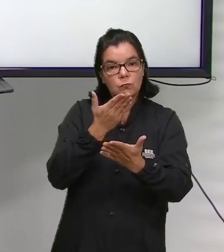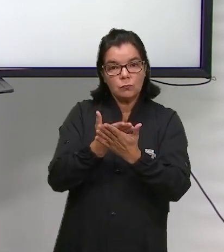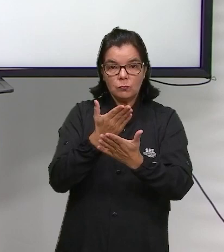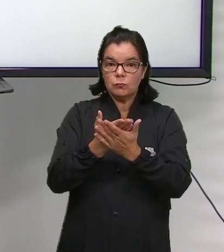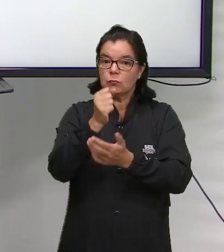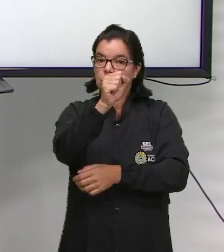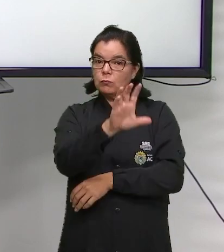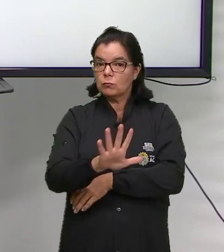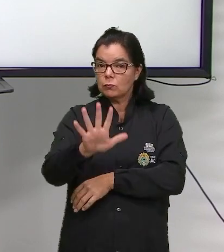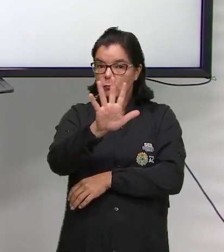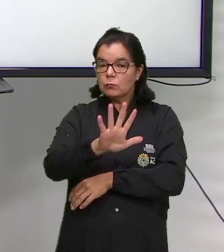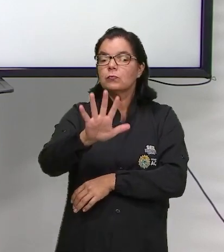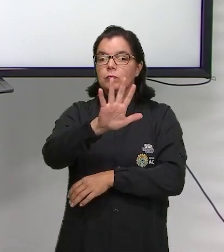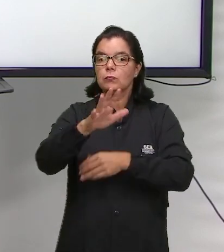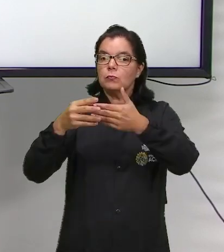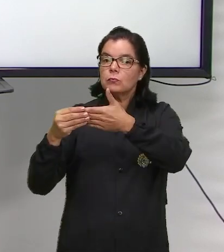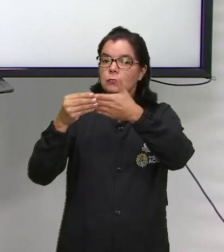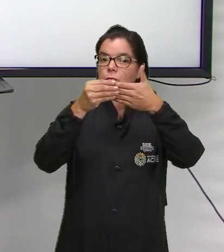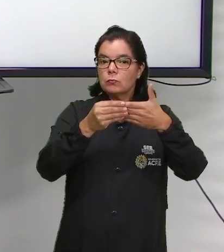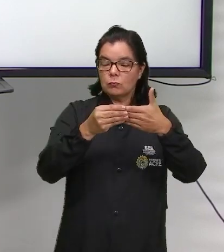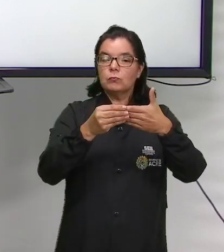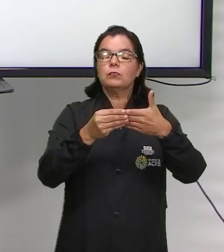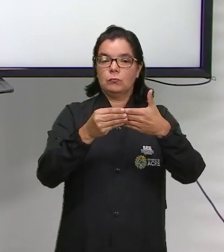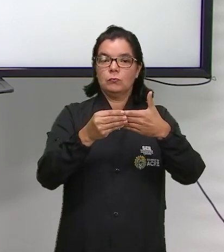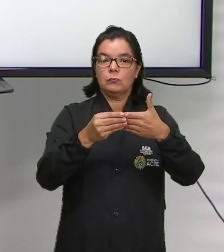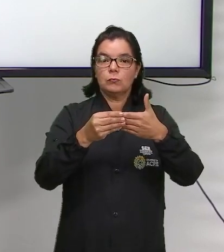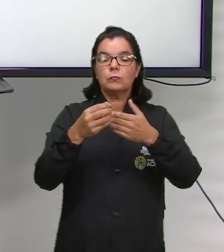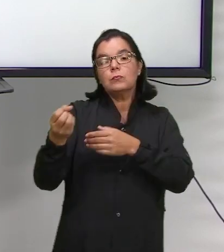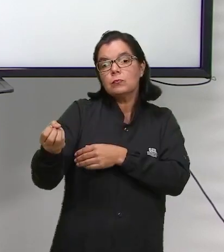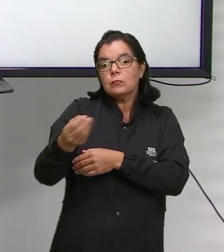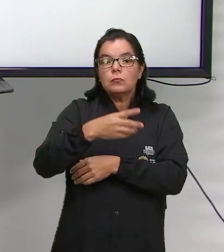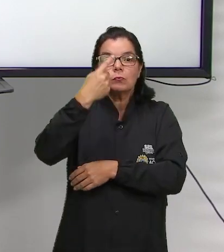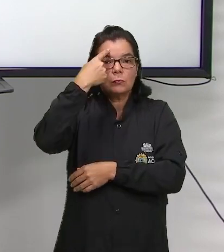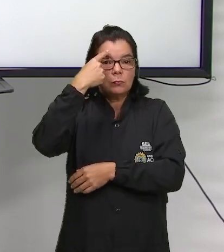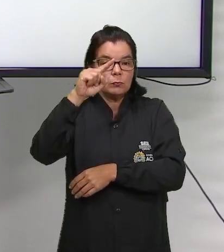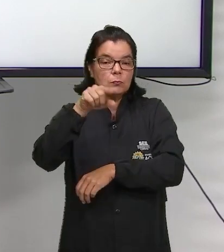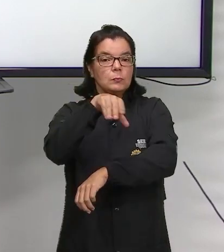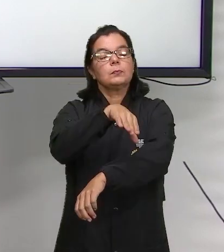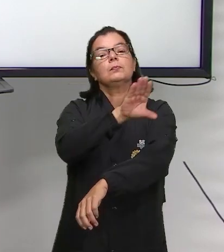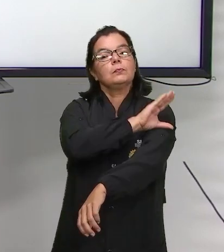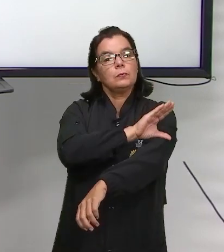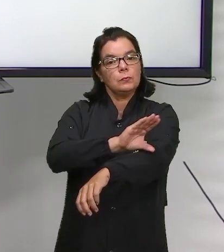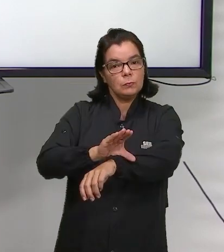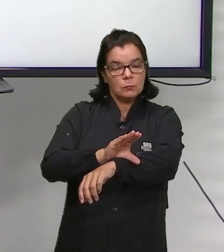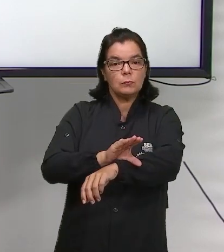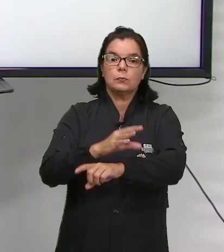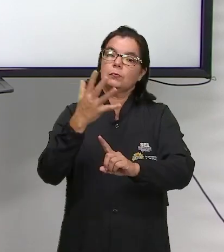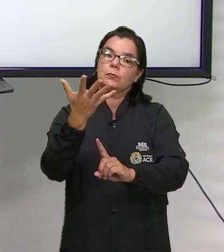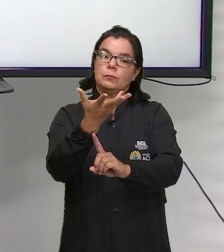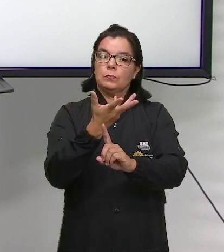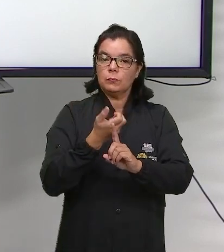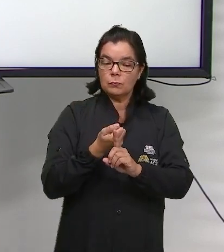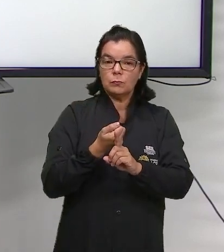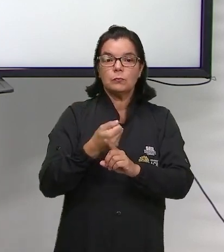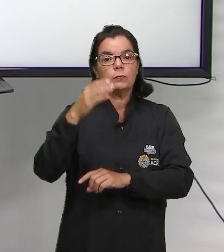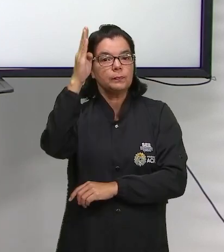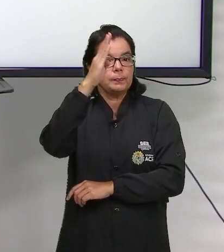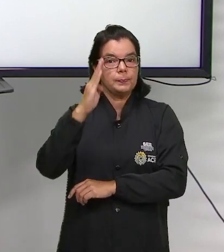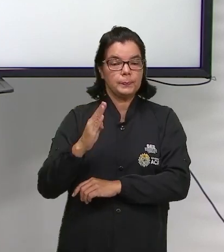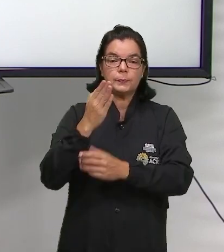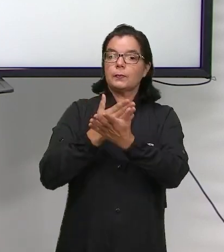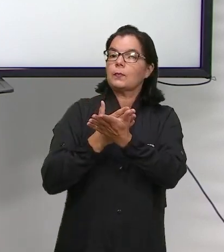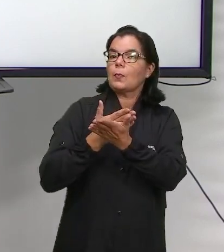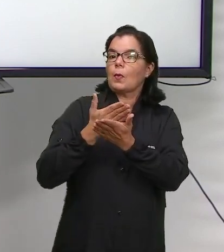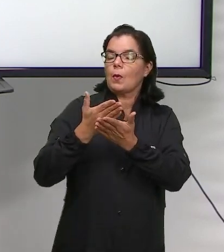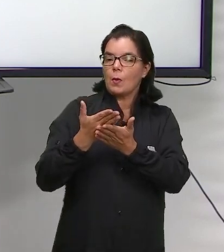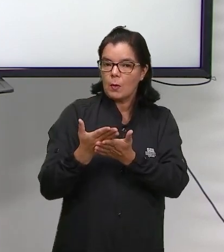tendências e traziam, né, trocavam novas ideias culturais acerca da arte. Então o Brasil ele começava